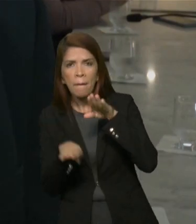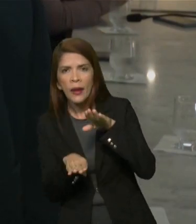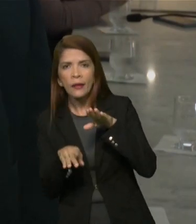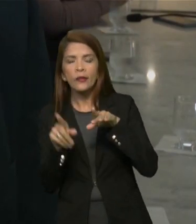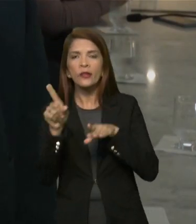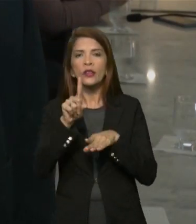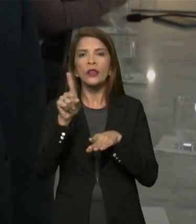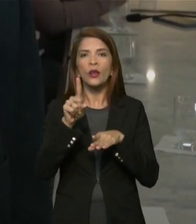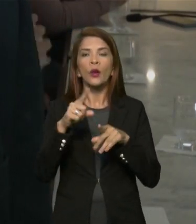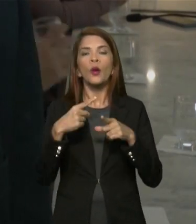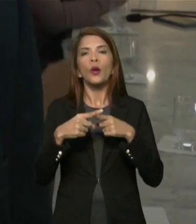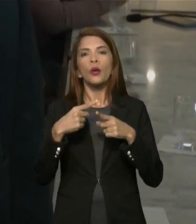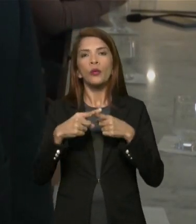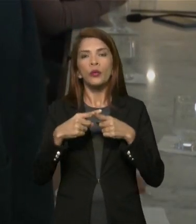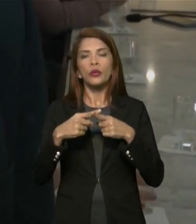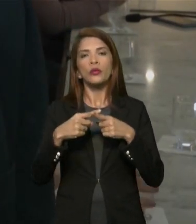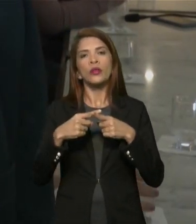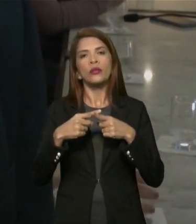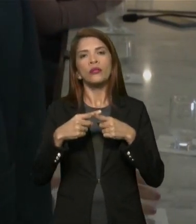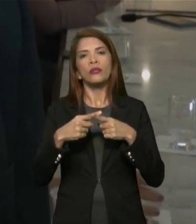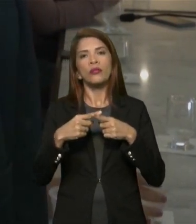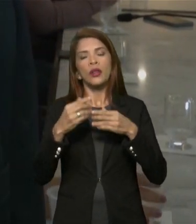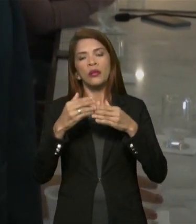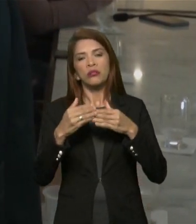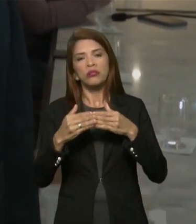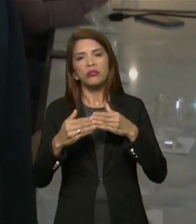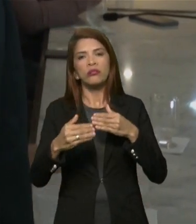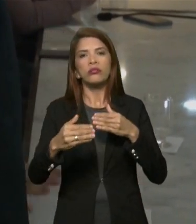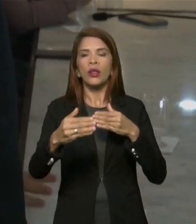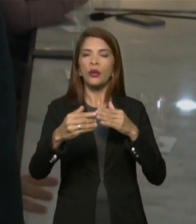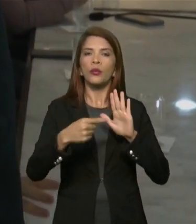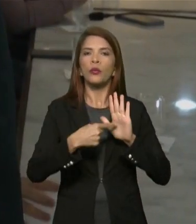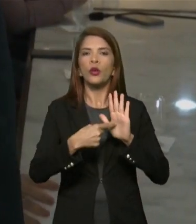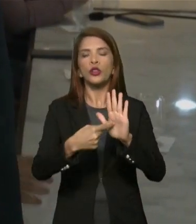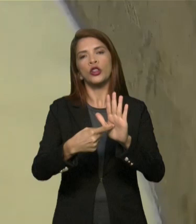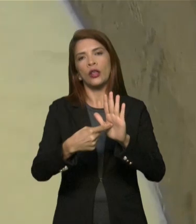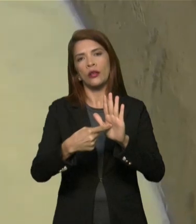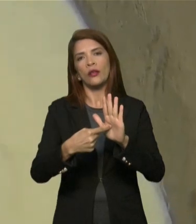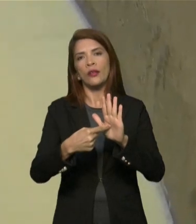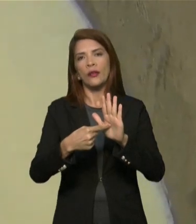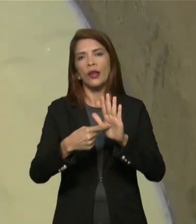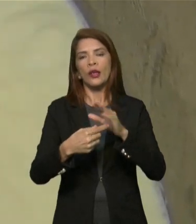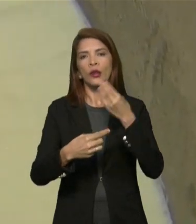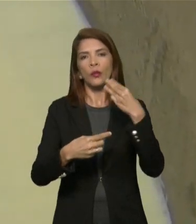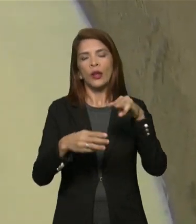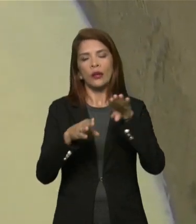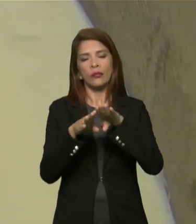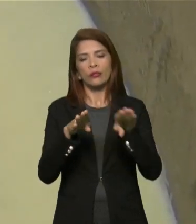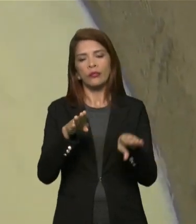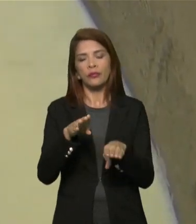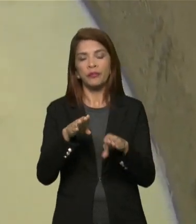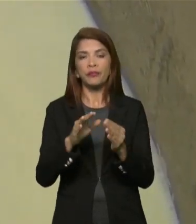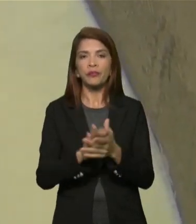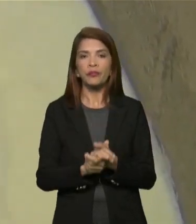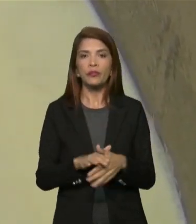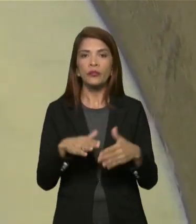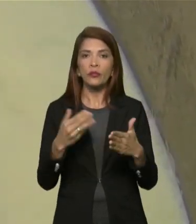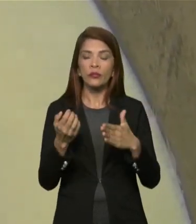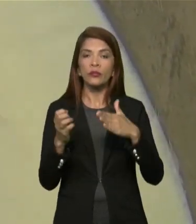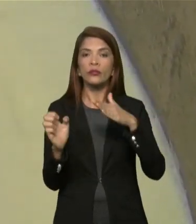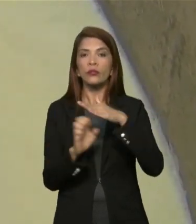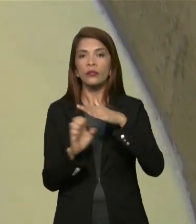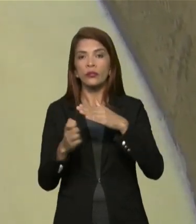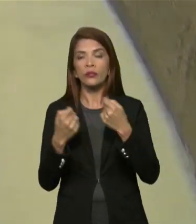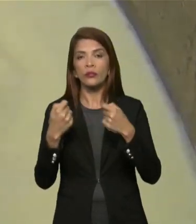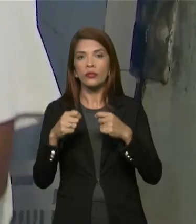longo do tempo têm aparecido, colocando o Maranhão sempre em desvantagem. Para aderir ao benefício, as empresas precisam